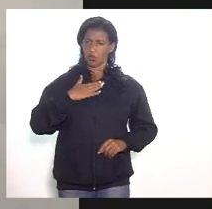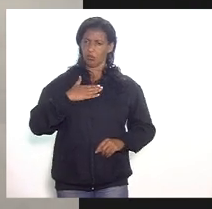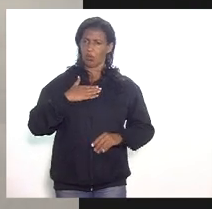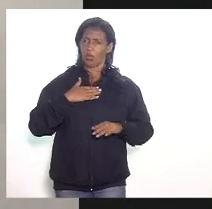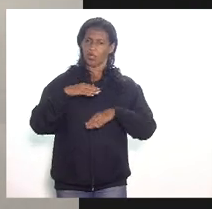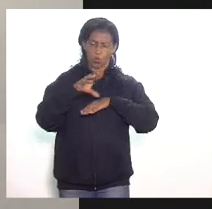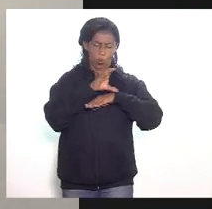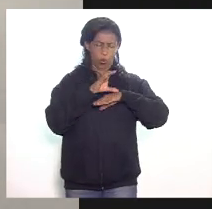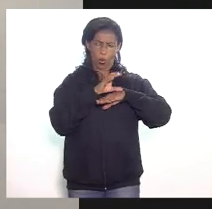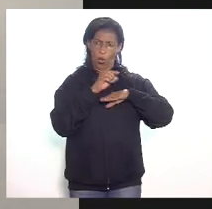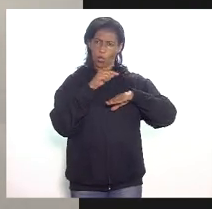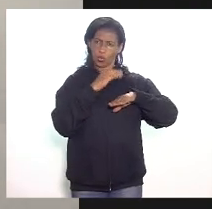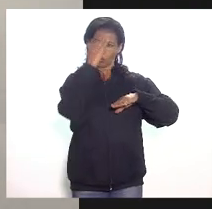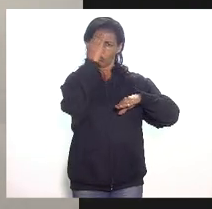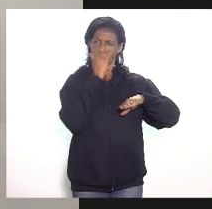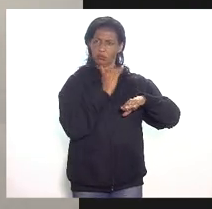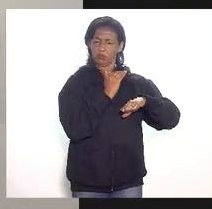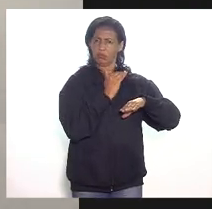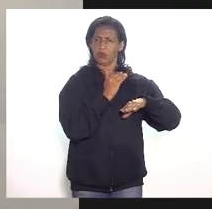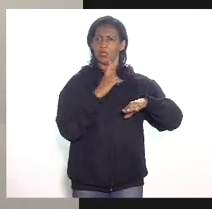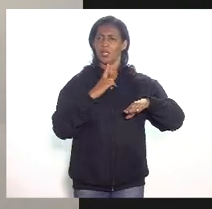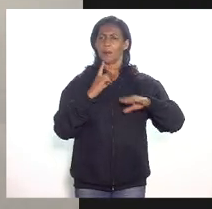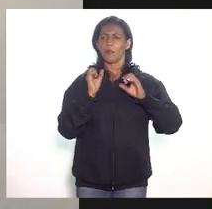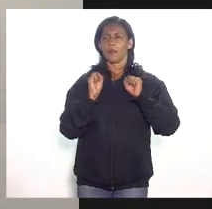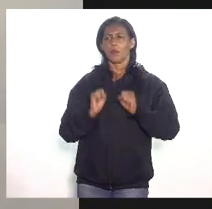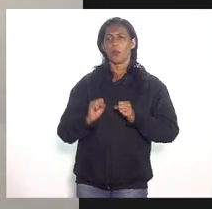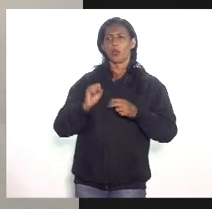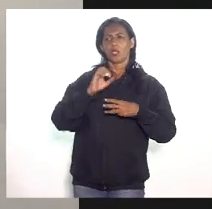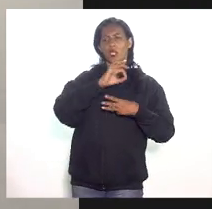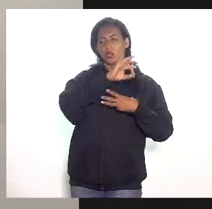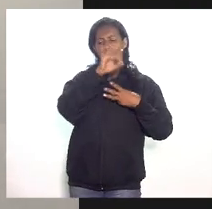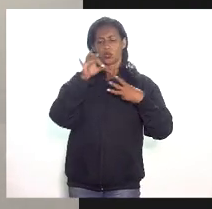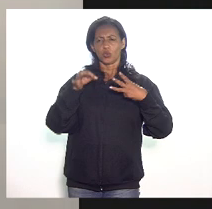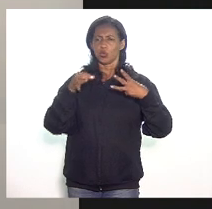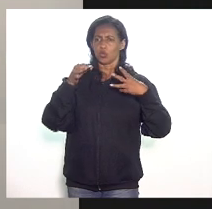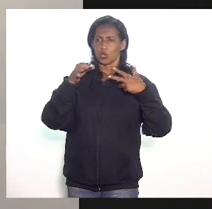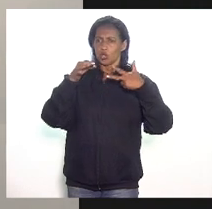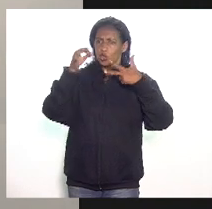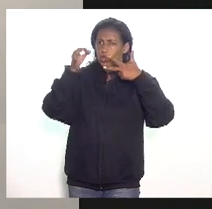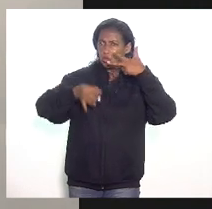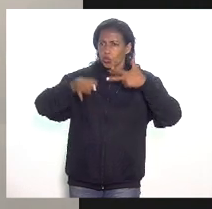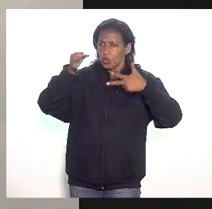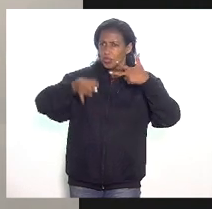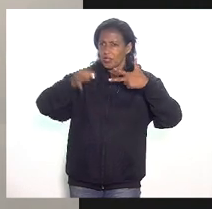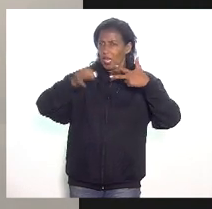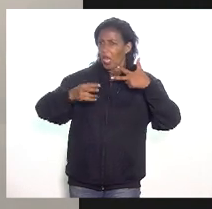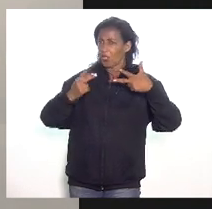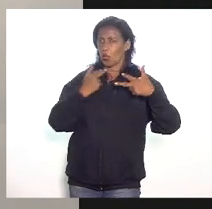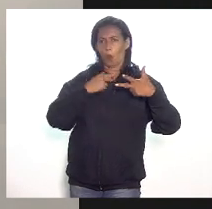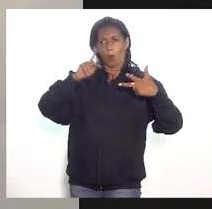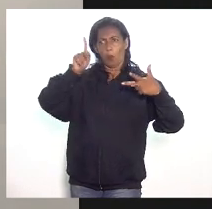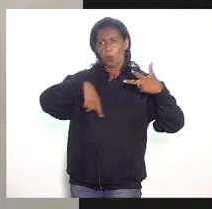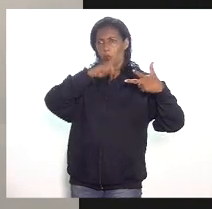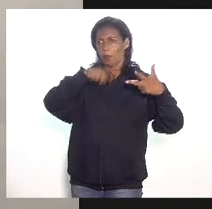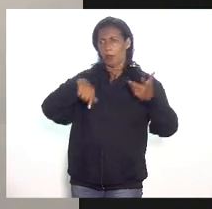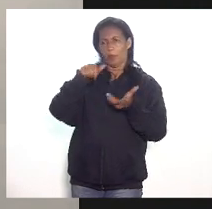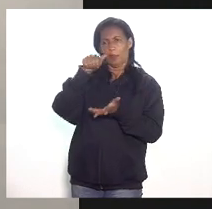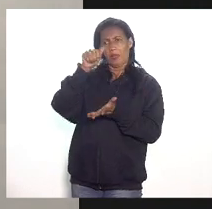Código de Processo Civil, pretende o Poder Judiciário barrar o direito do cidadão impondo taxas,